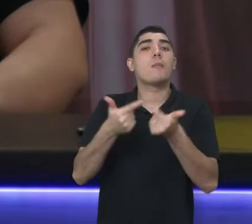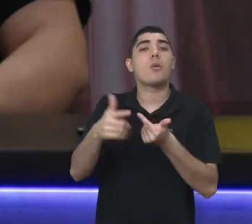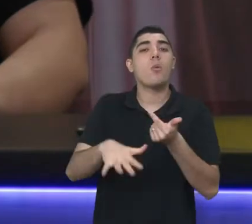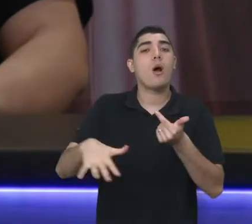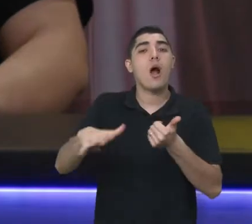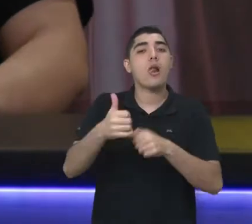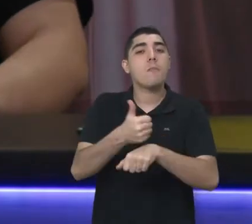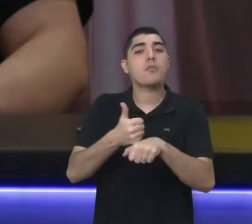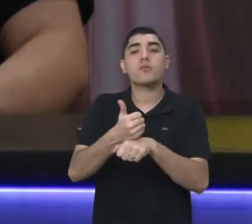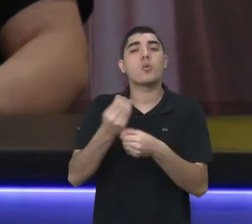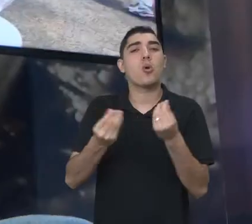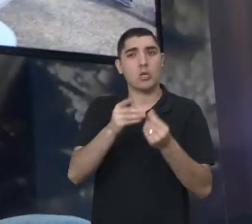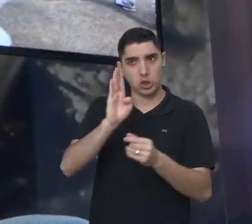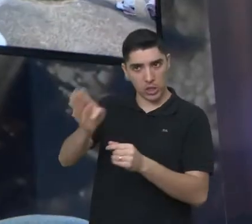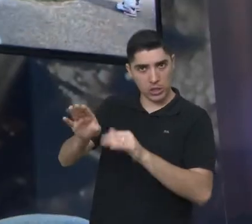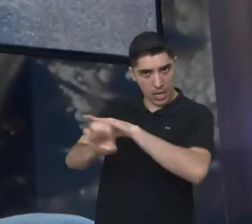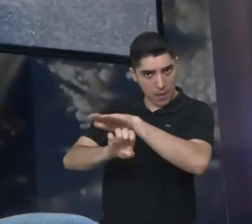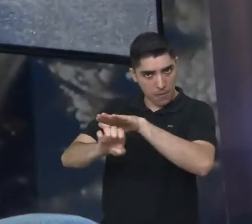profissionalização?